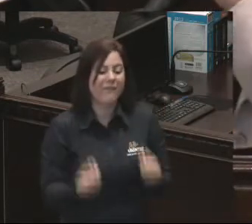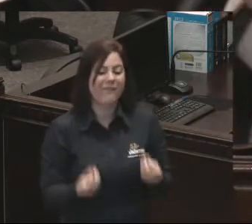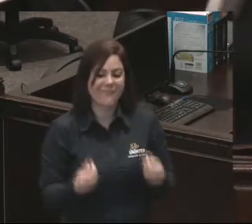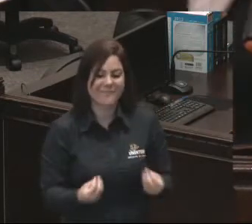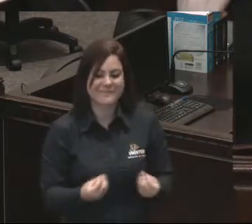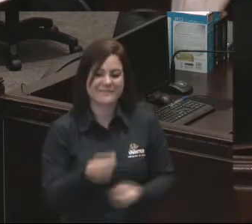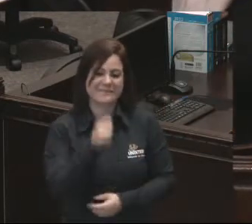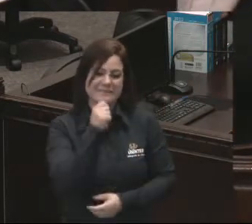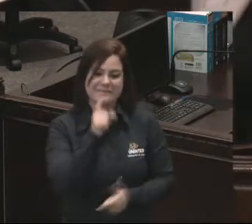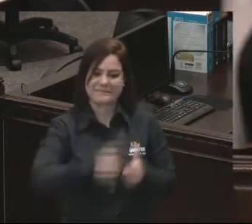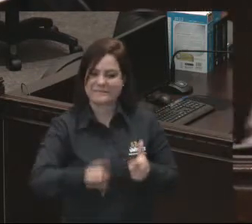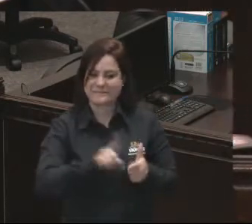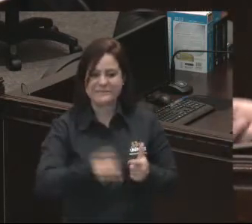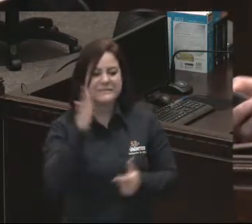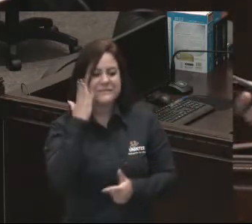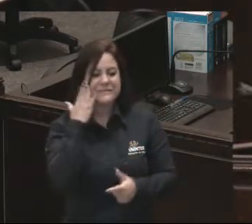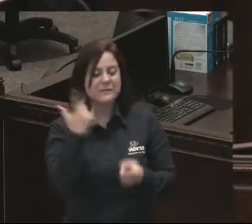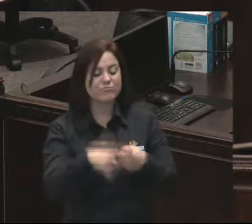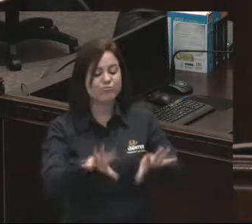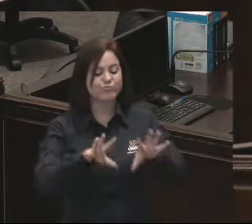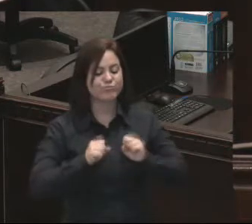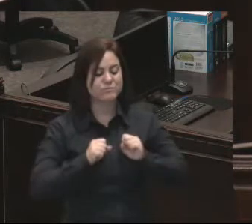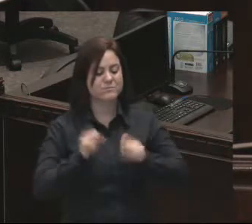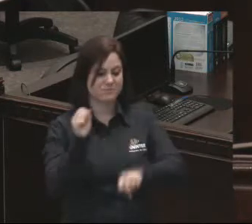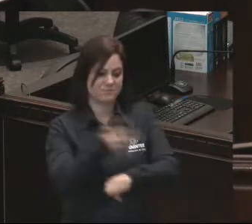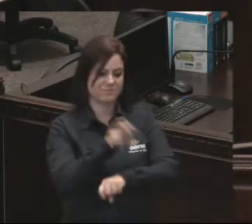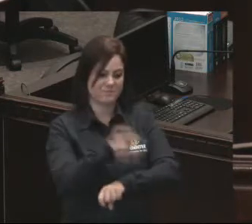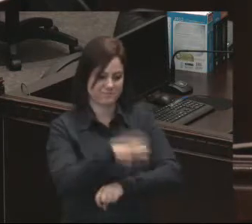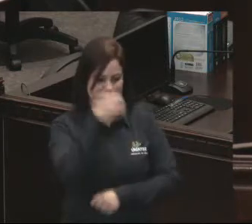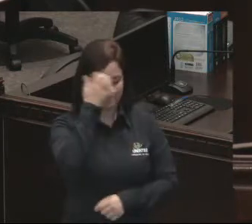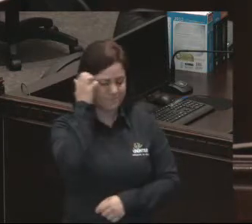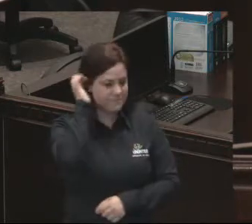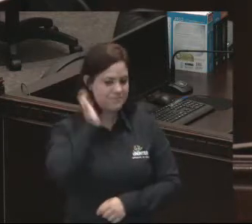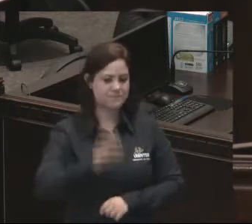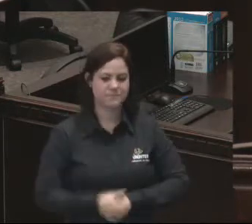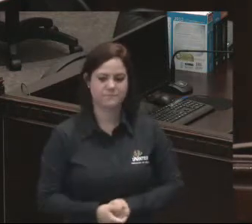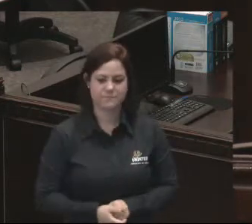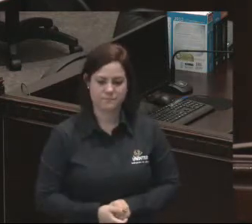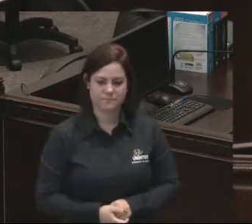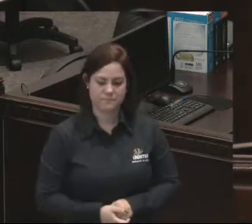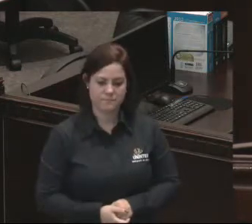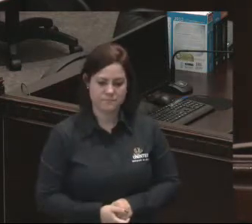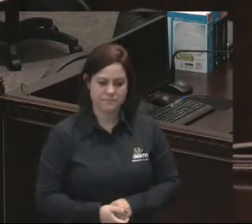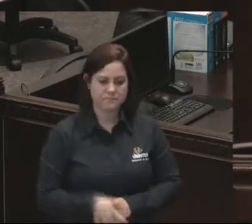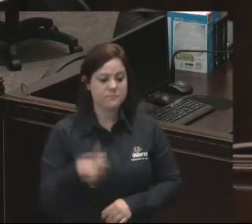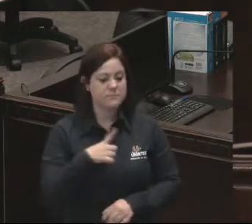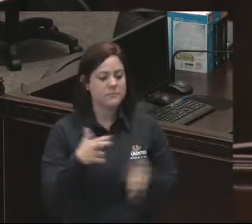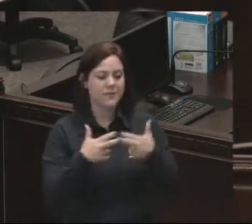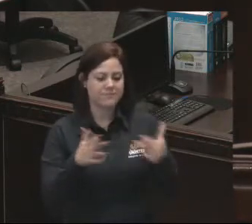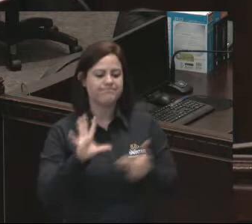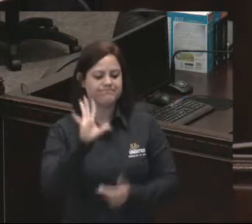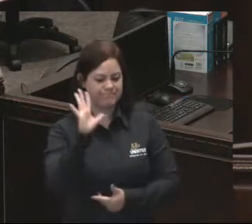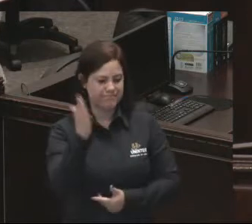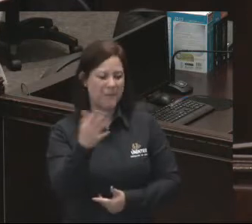a contaminação, também a intoxicação humana. E a gente encontra, então, vários casos, né, de mortalidade